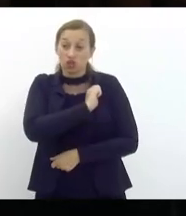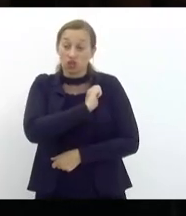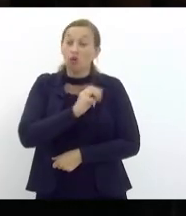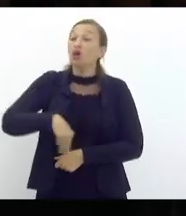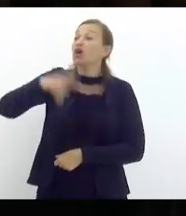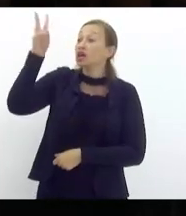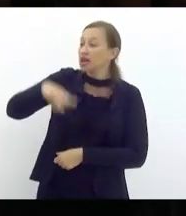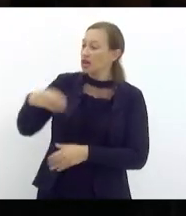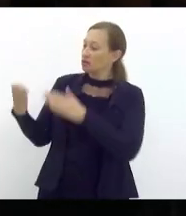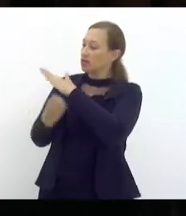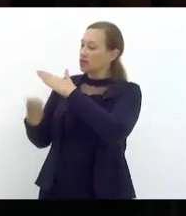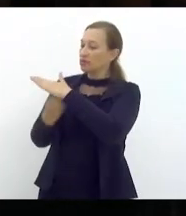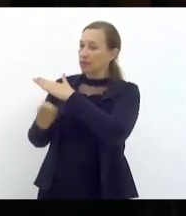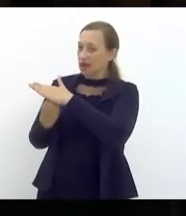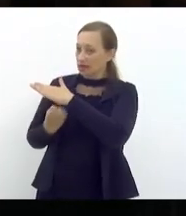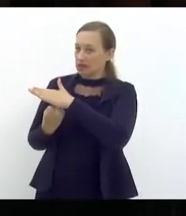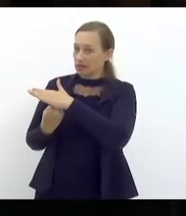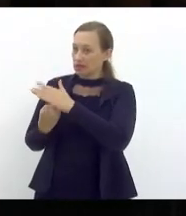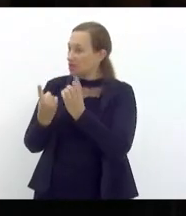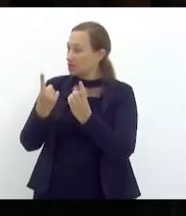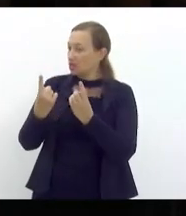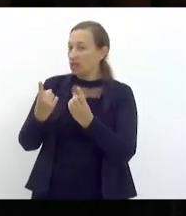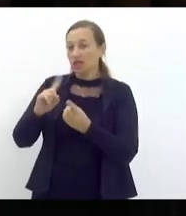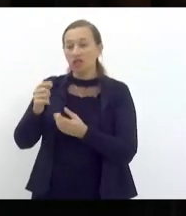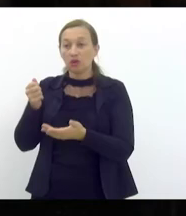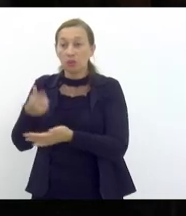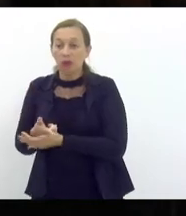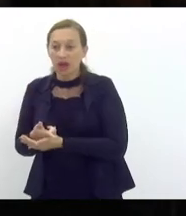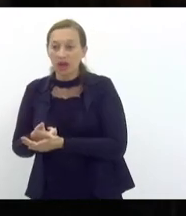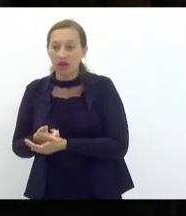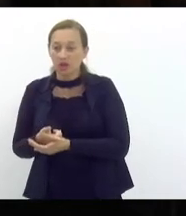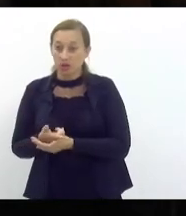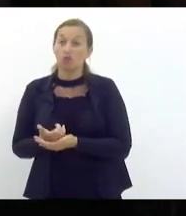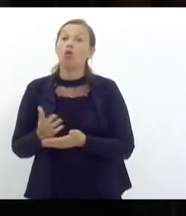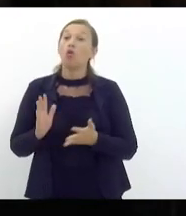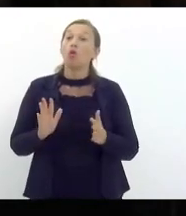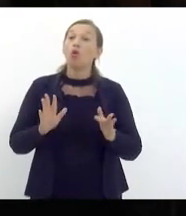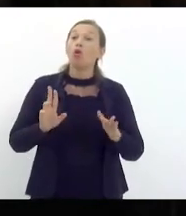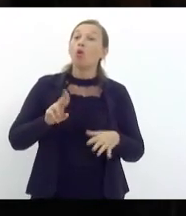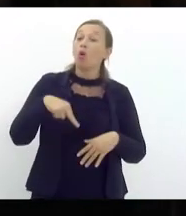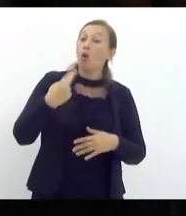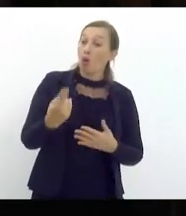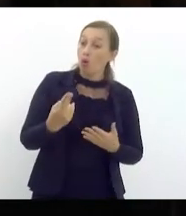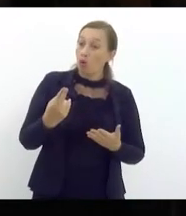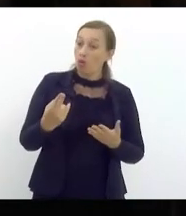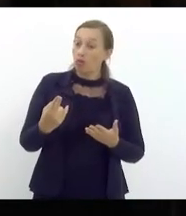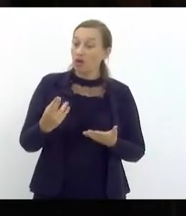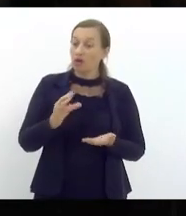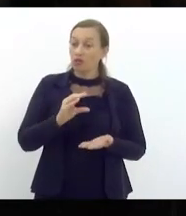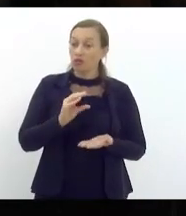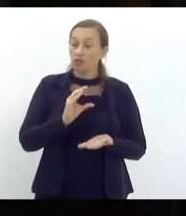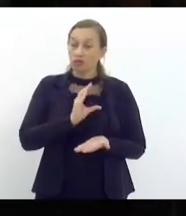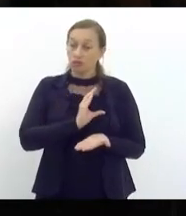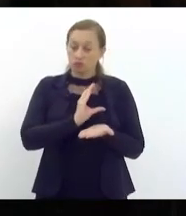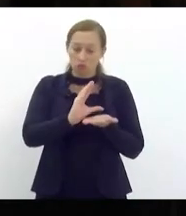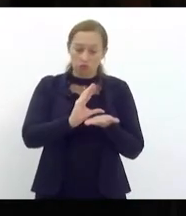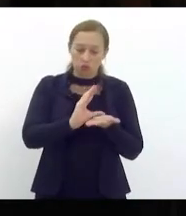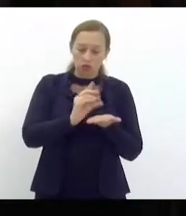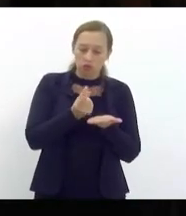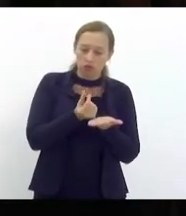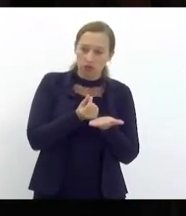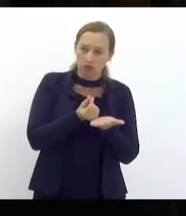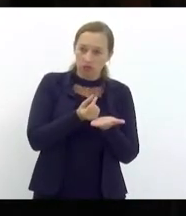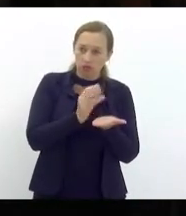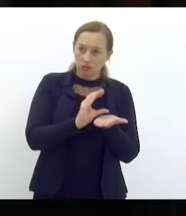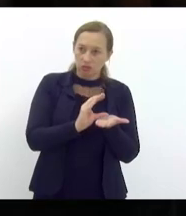contrapartidas que estão sendo dadas para o estado para as cidades ou se é abrir o orçamento tirar os Fantasmas